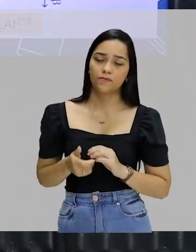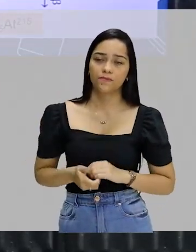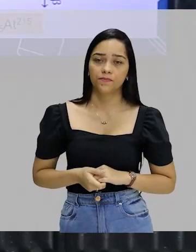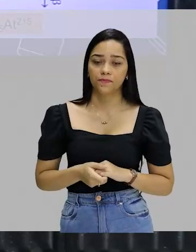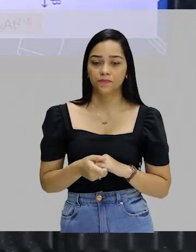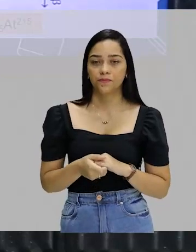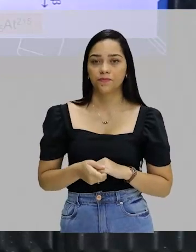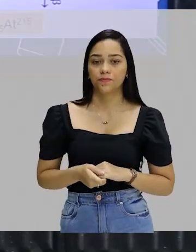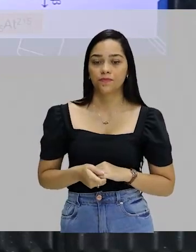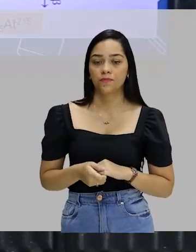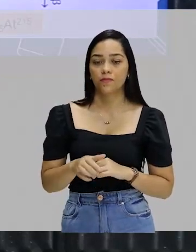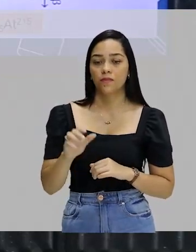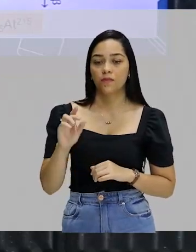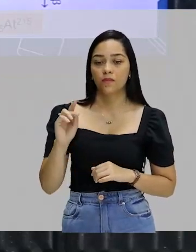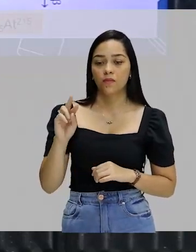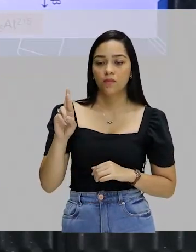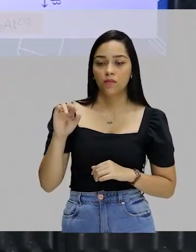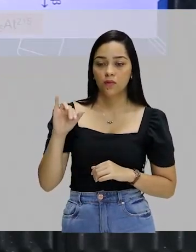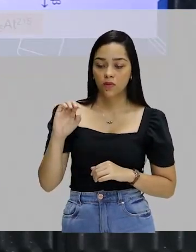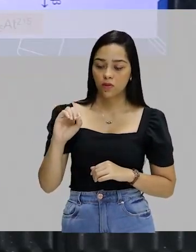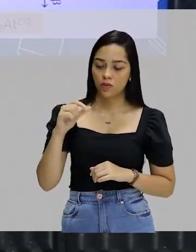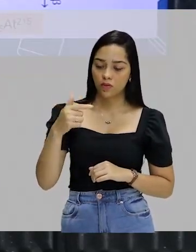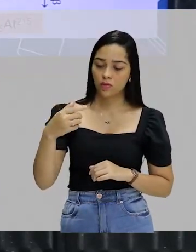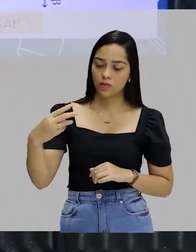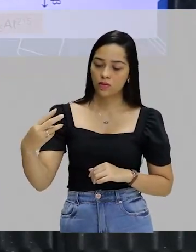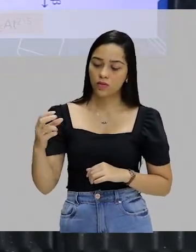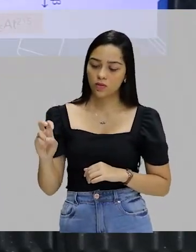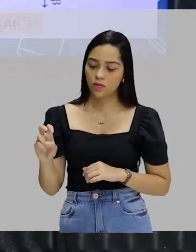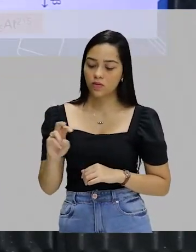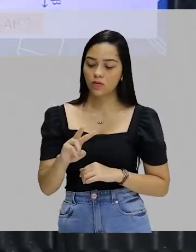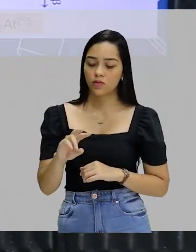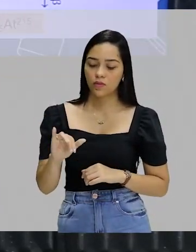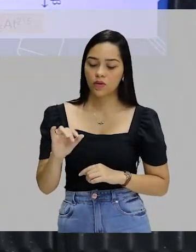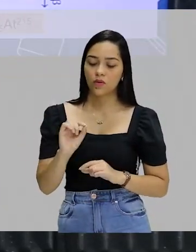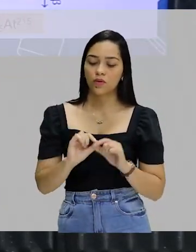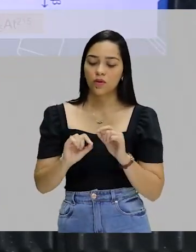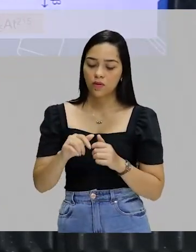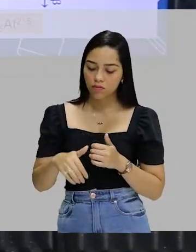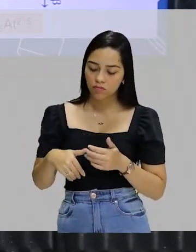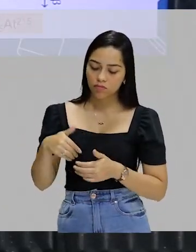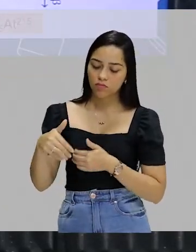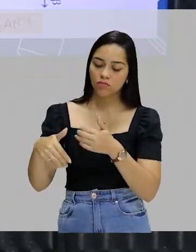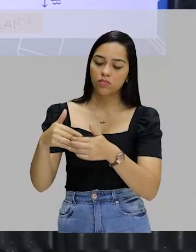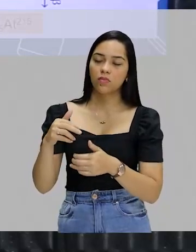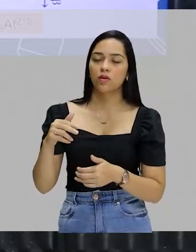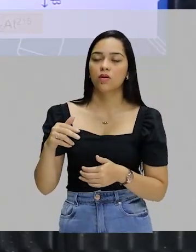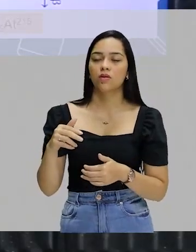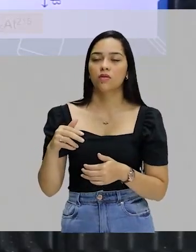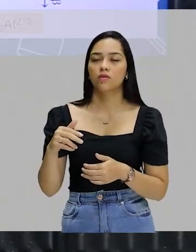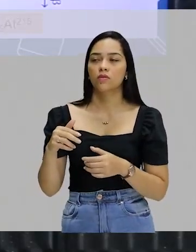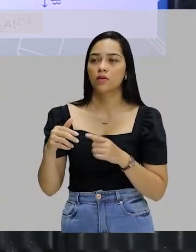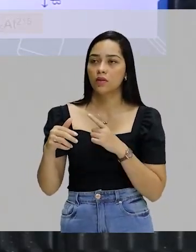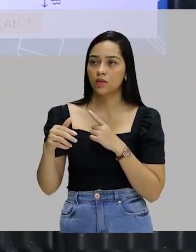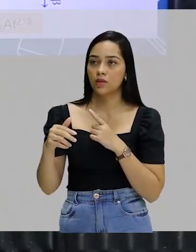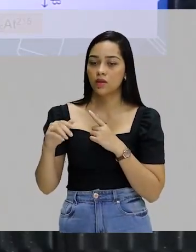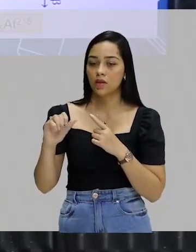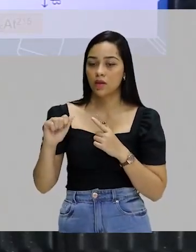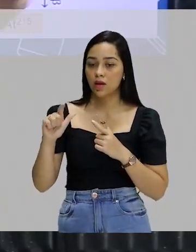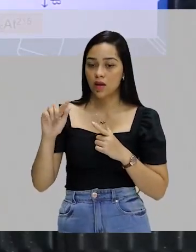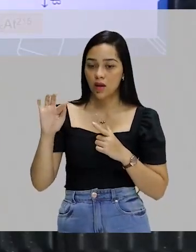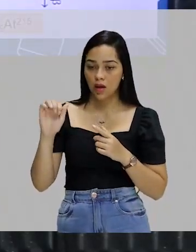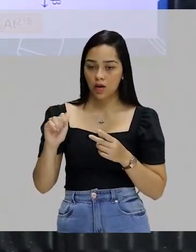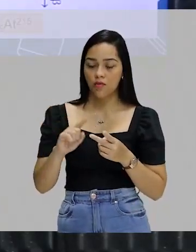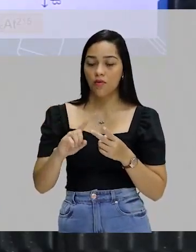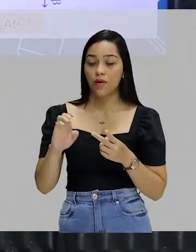bem? Ó, o urânio 235 ele vai emitir sucessivas partículas alfa e